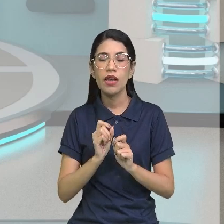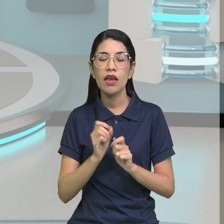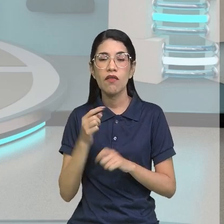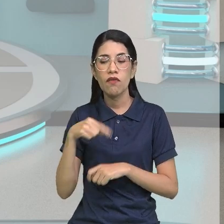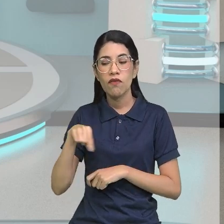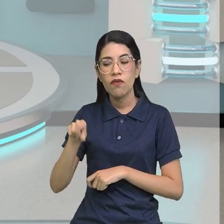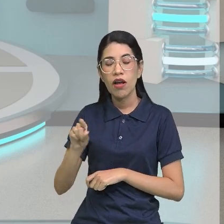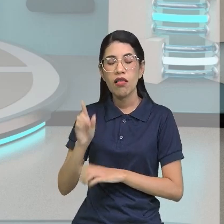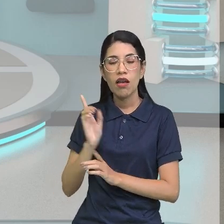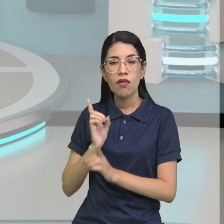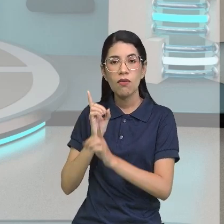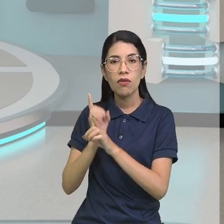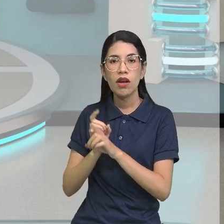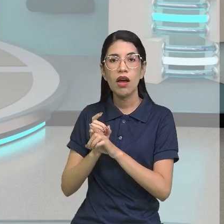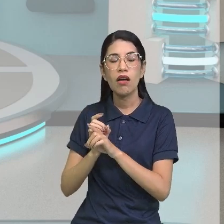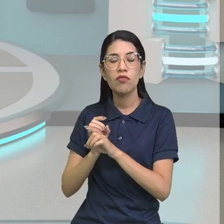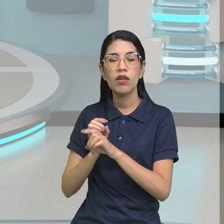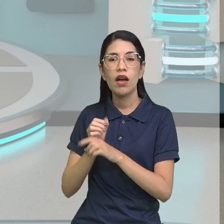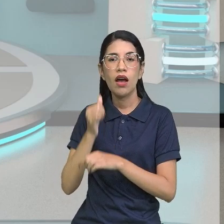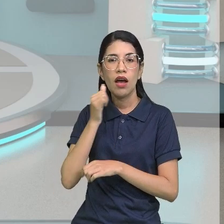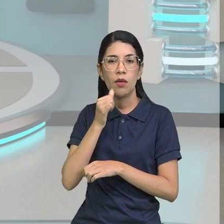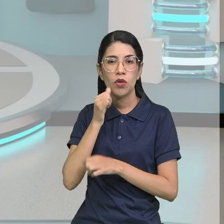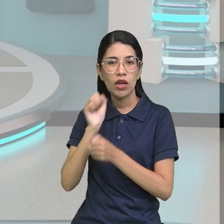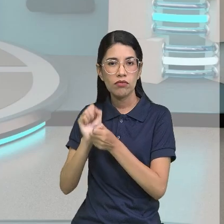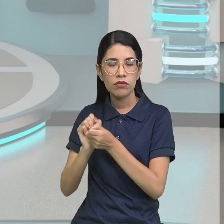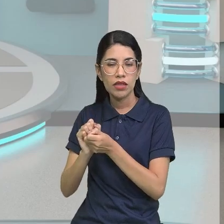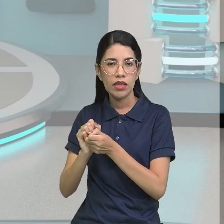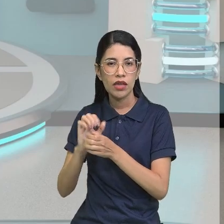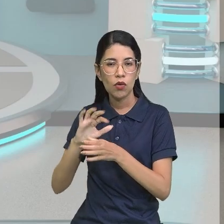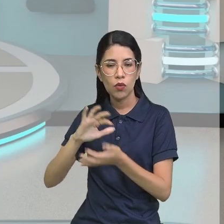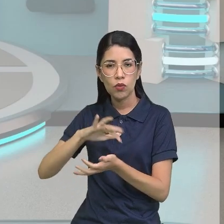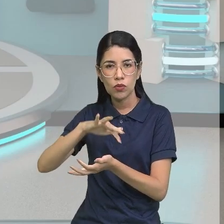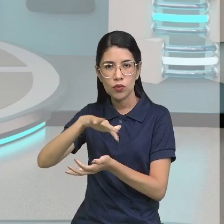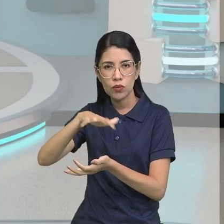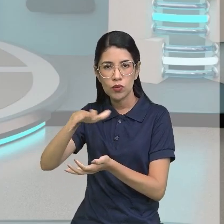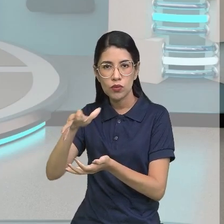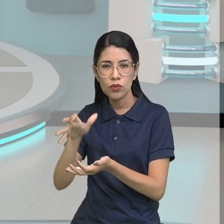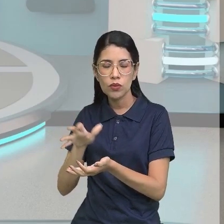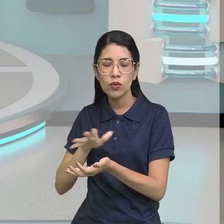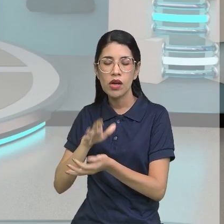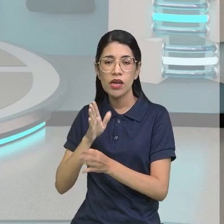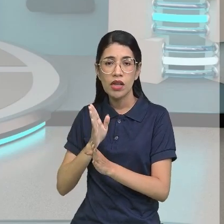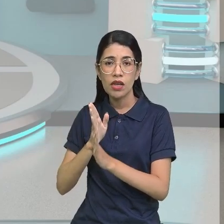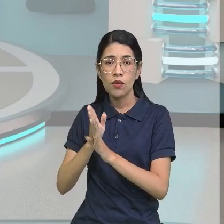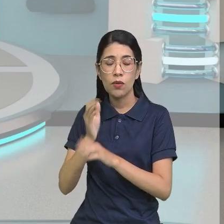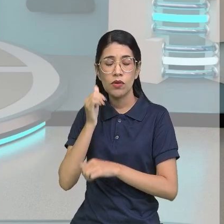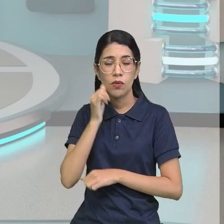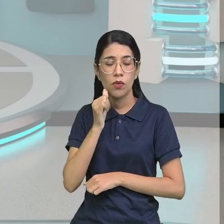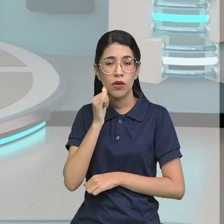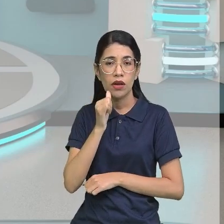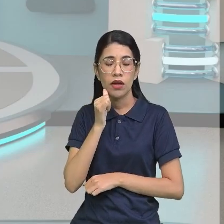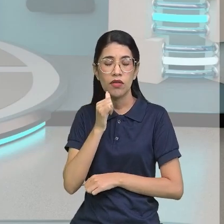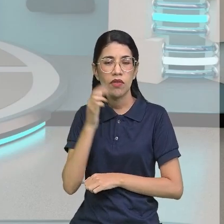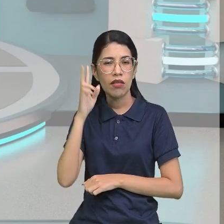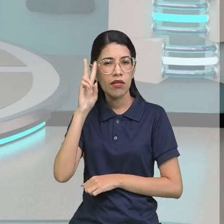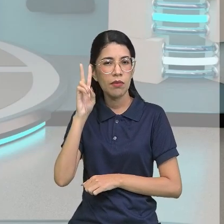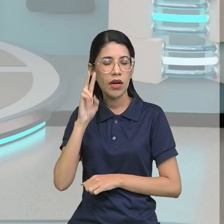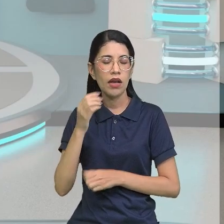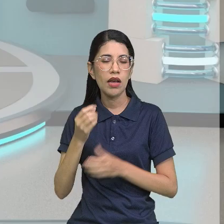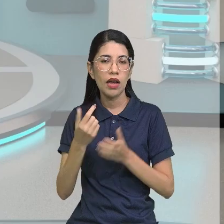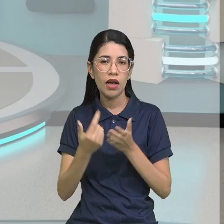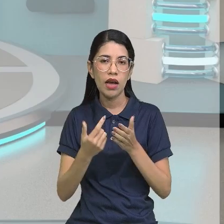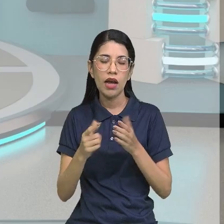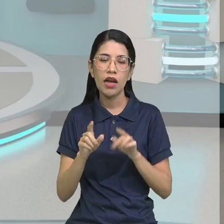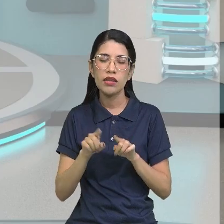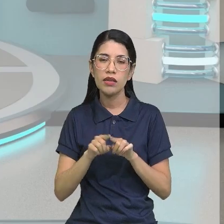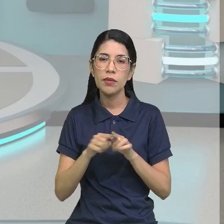cartomante, de repente uma saída para aquela situação dela, certo? E aí, claro, ela vai encontrar uma cartomante que vai nos fazer lembrar muito das obras de Machado